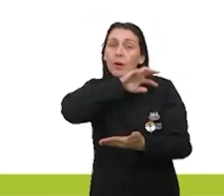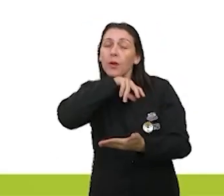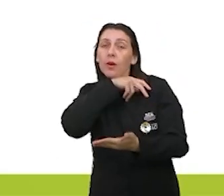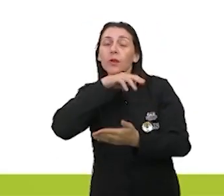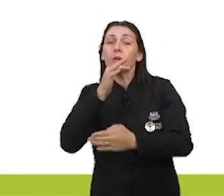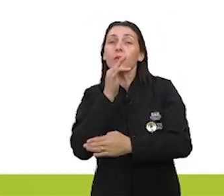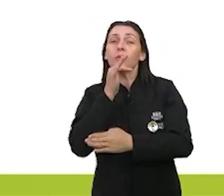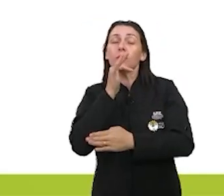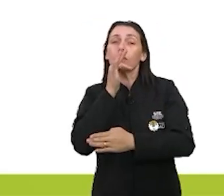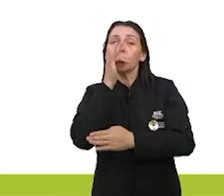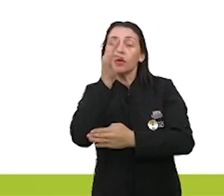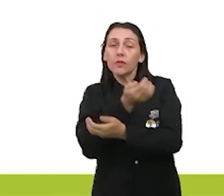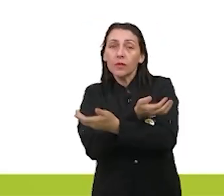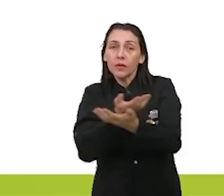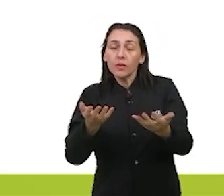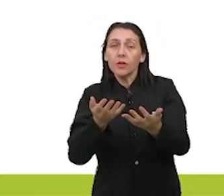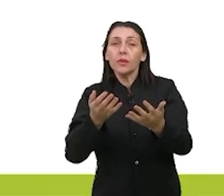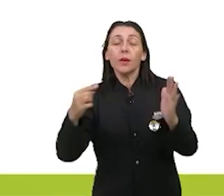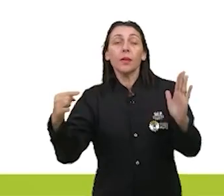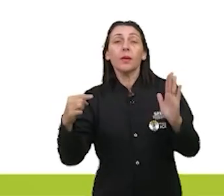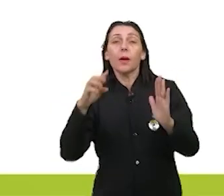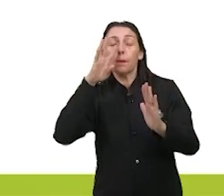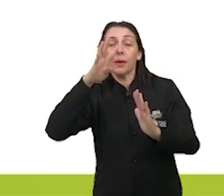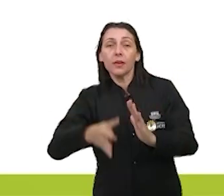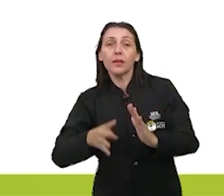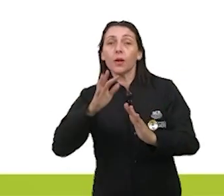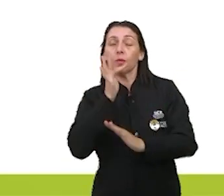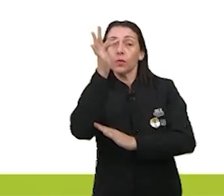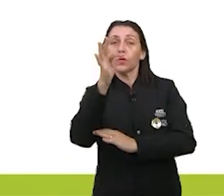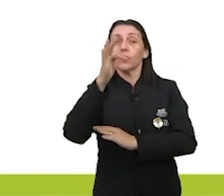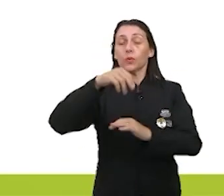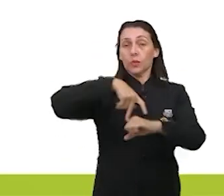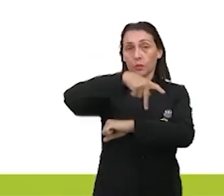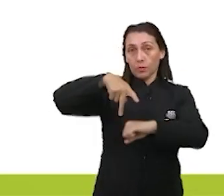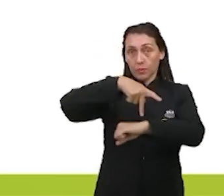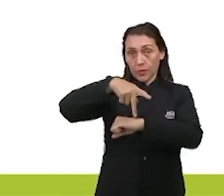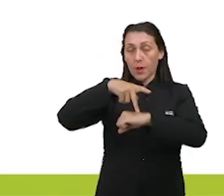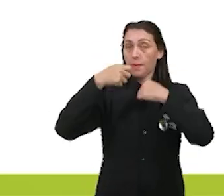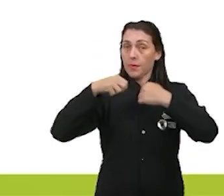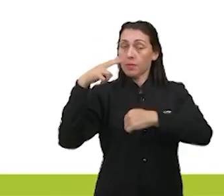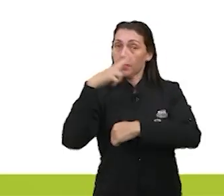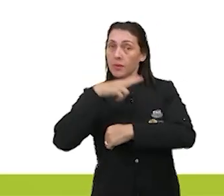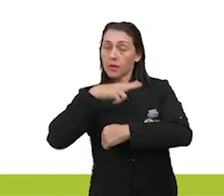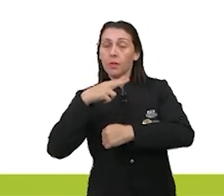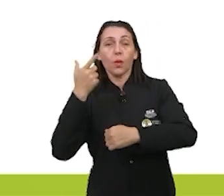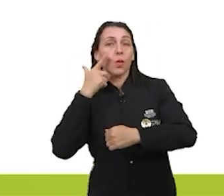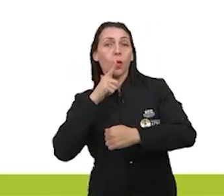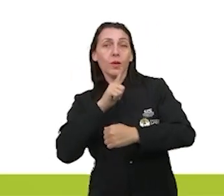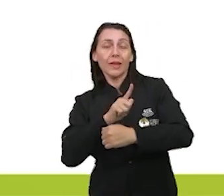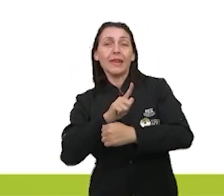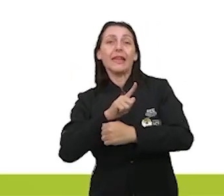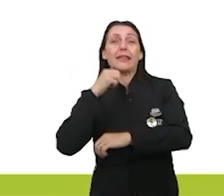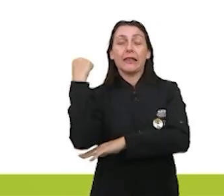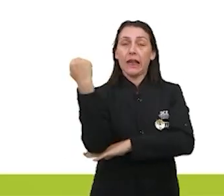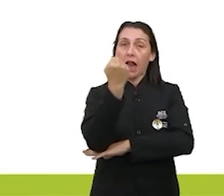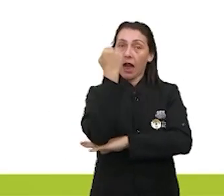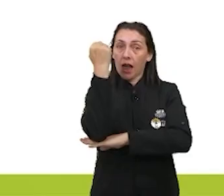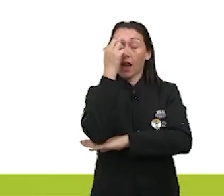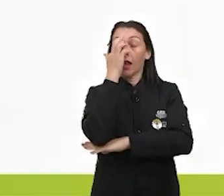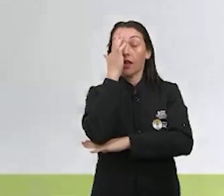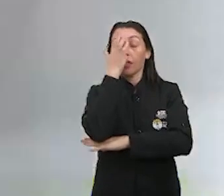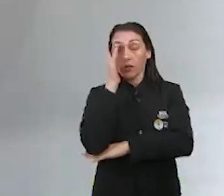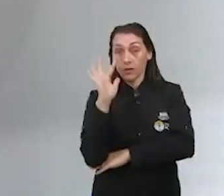ameaçando o futuro do país. Esta apresentação explora os principais desafios e soluções emergentes para a gente enfrentar essa grave,